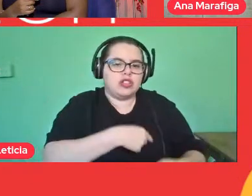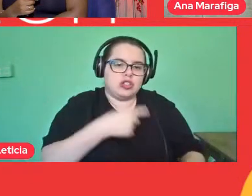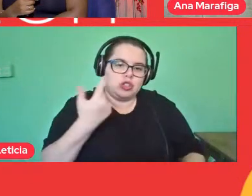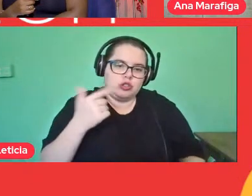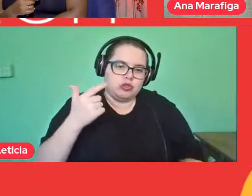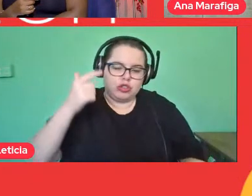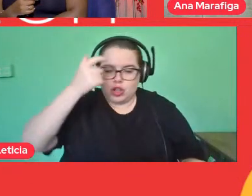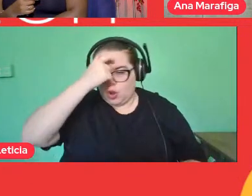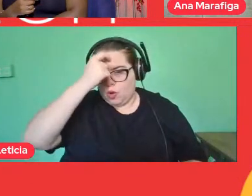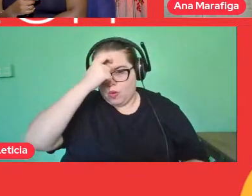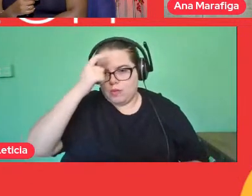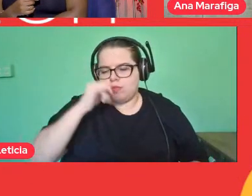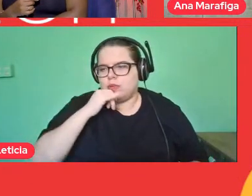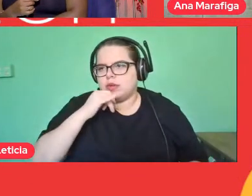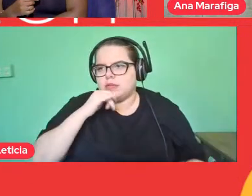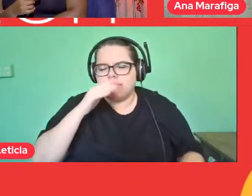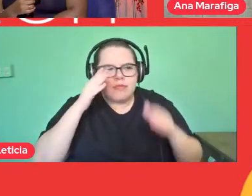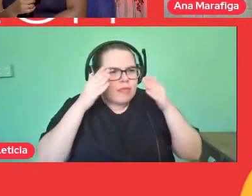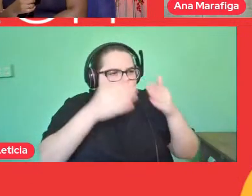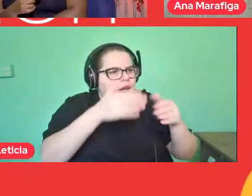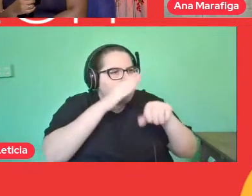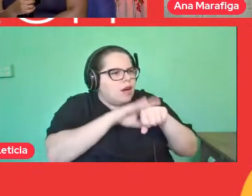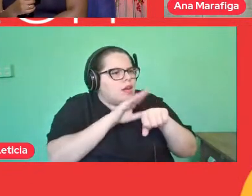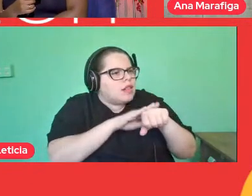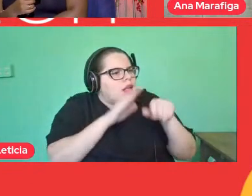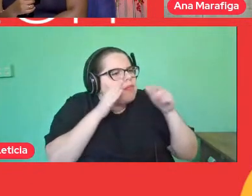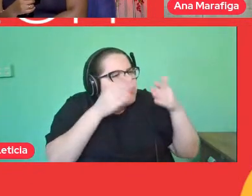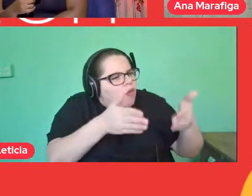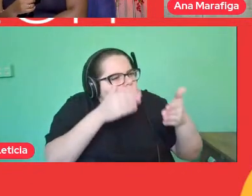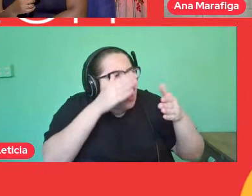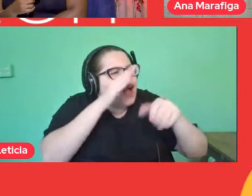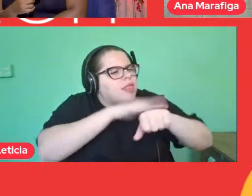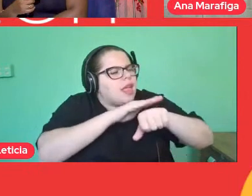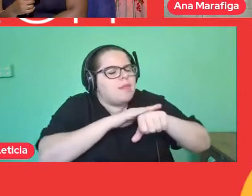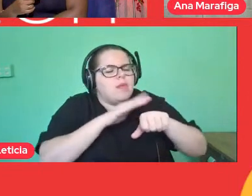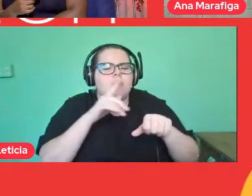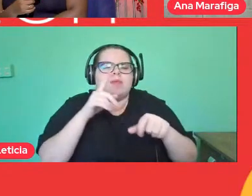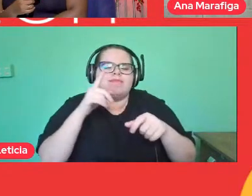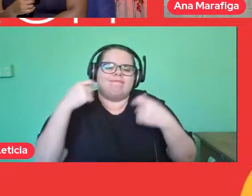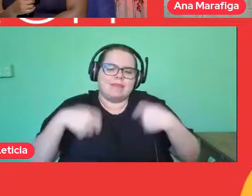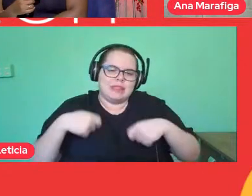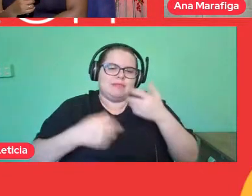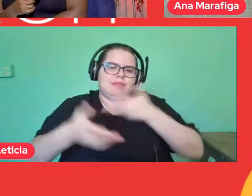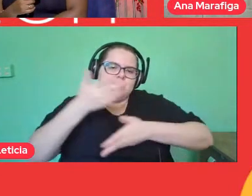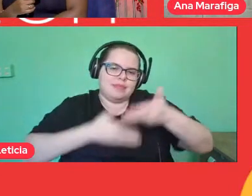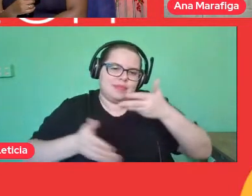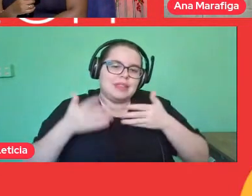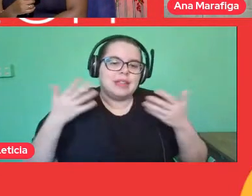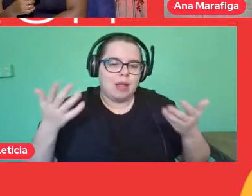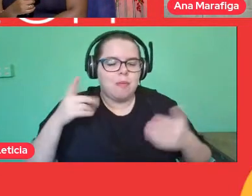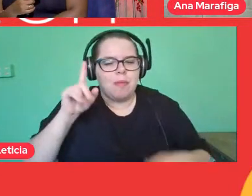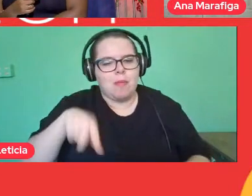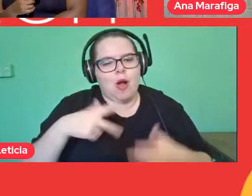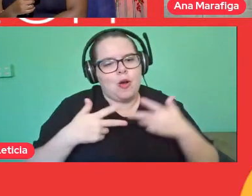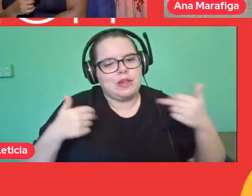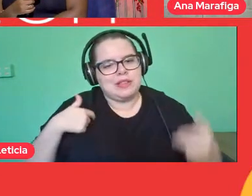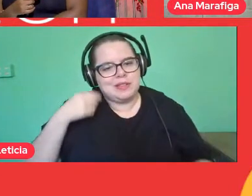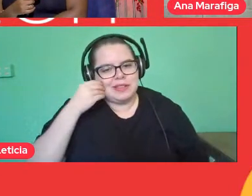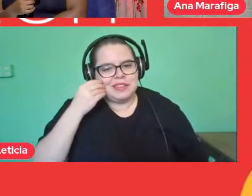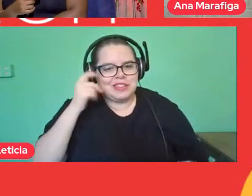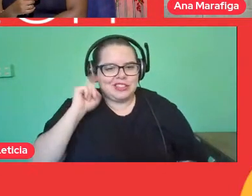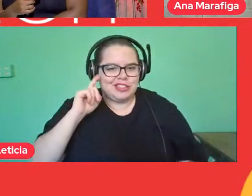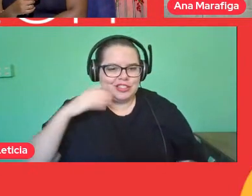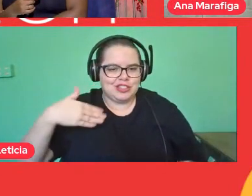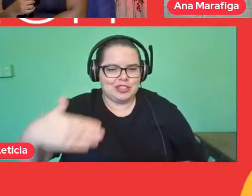essa consciência, que você não dedicava um tempo minimamente para isso, você não era capaz de contribuir. Então, isso é uma coisa que eu tenho buscado fazer no meu dia a